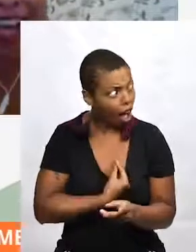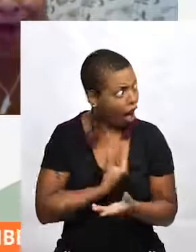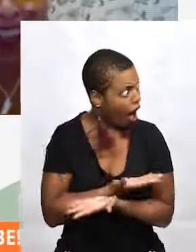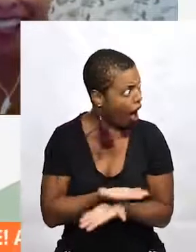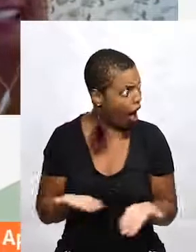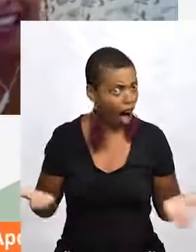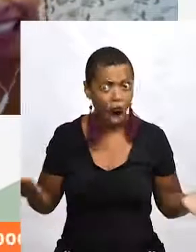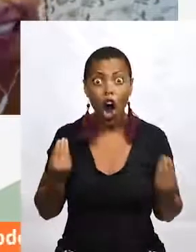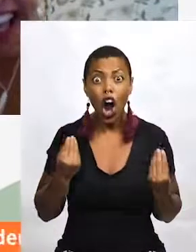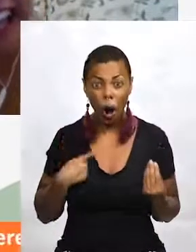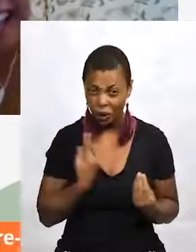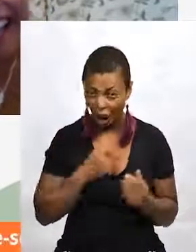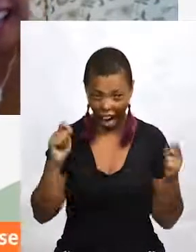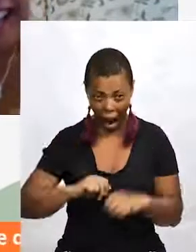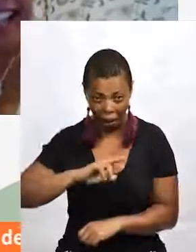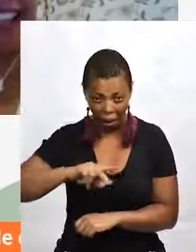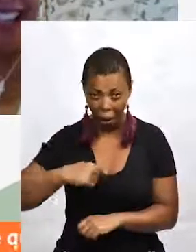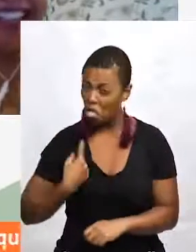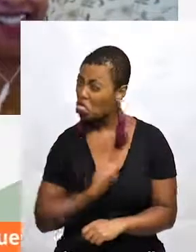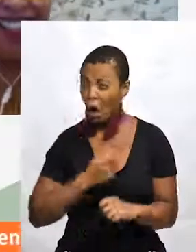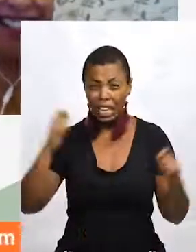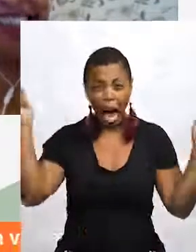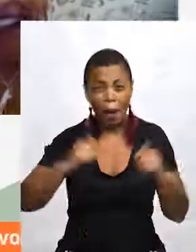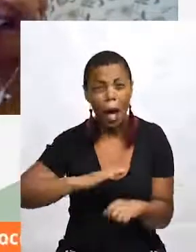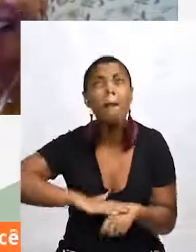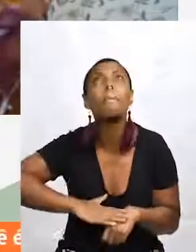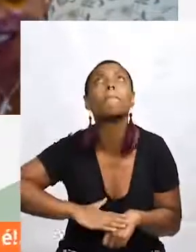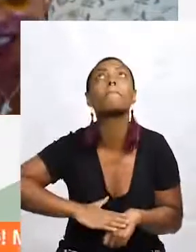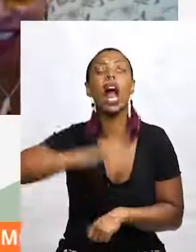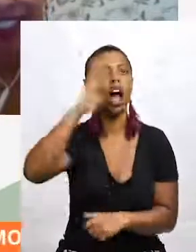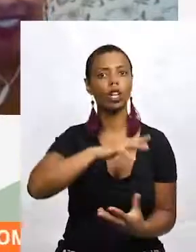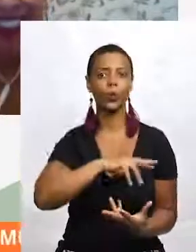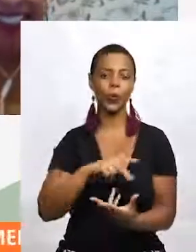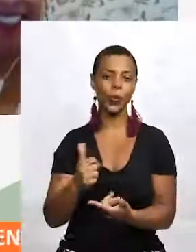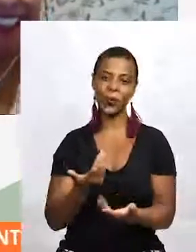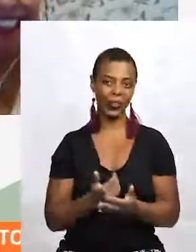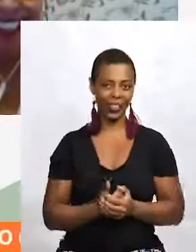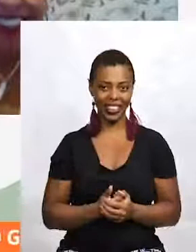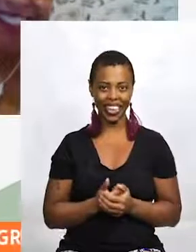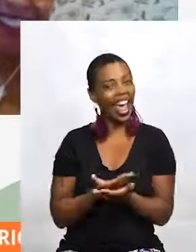pessoas mais capazes que existem. É isso.